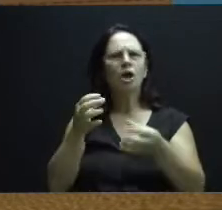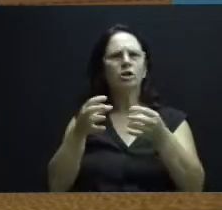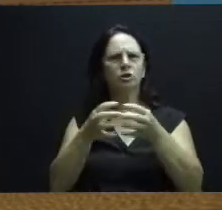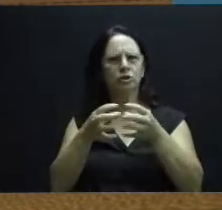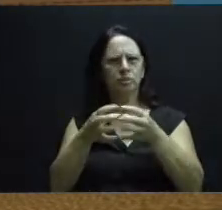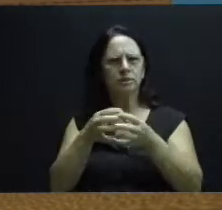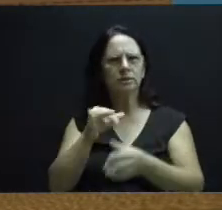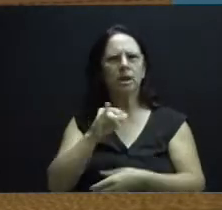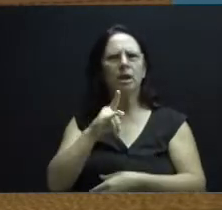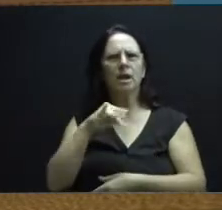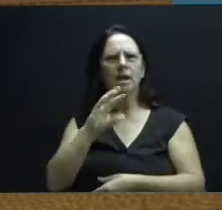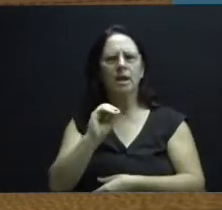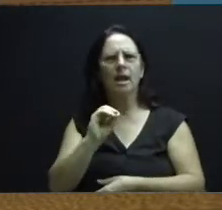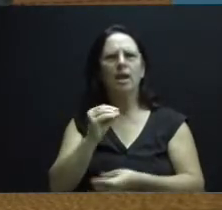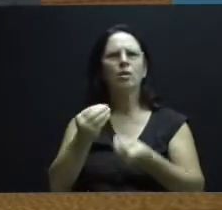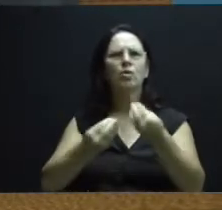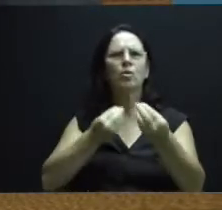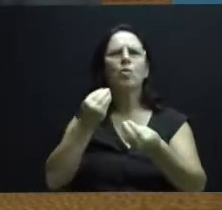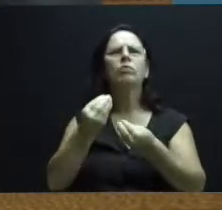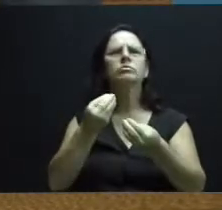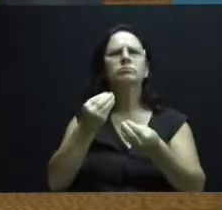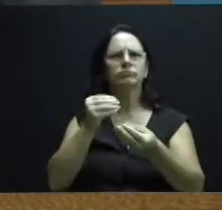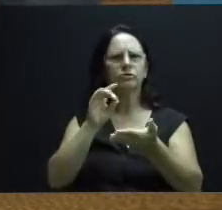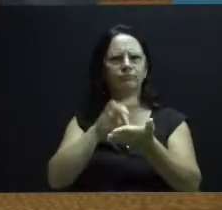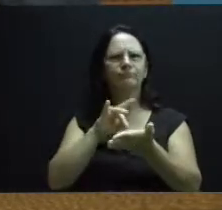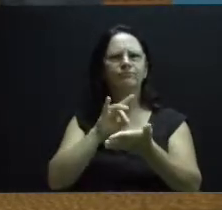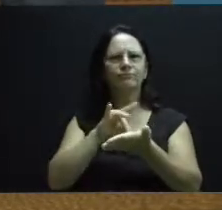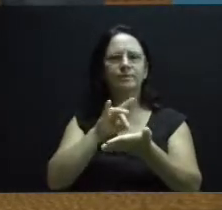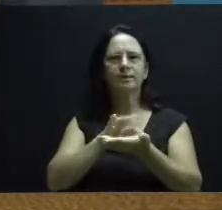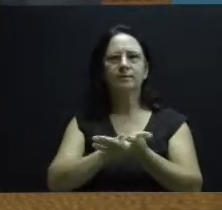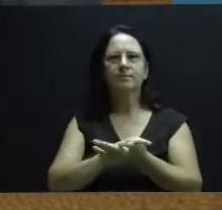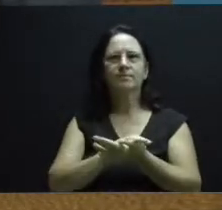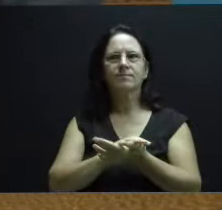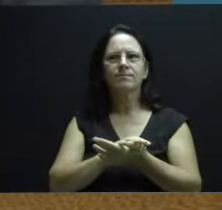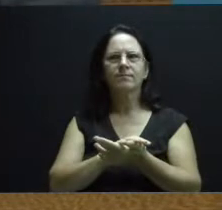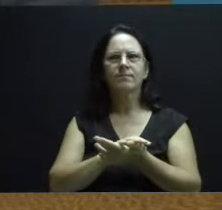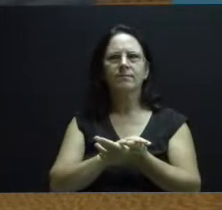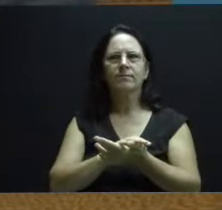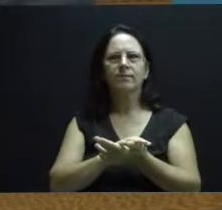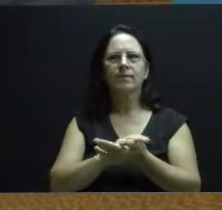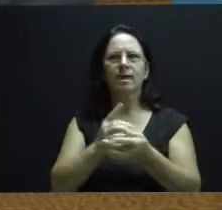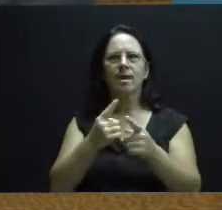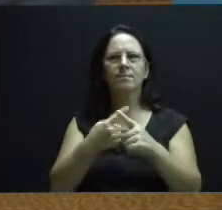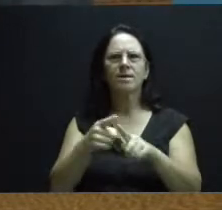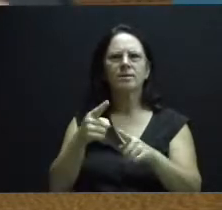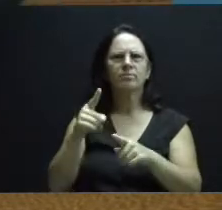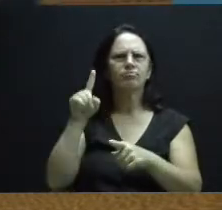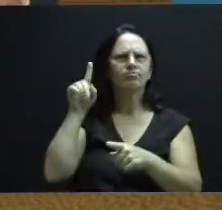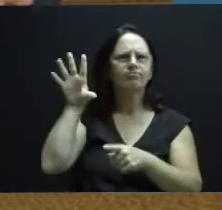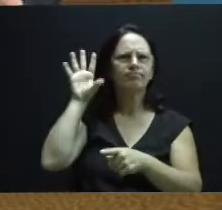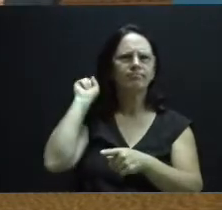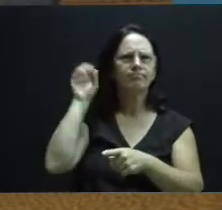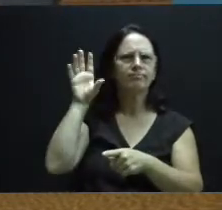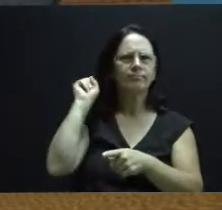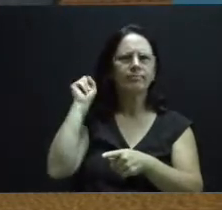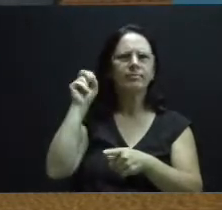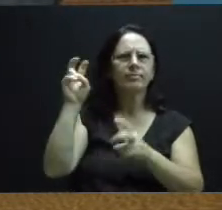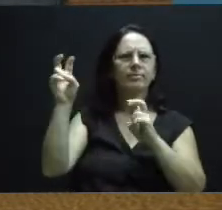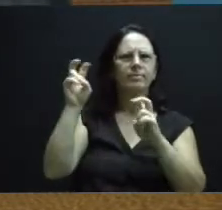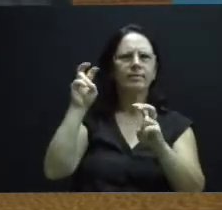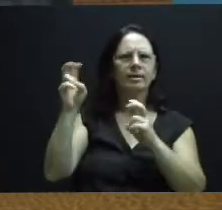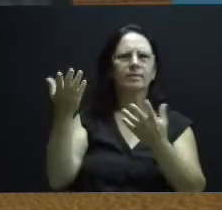inquérito para investigar as condições reais mas a cni ouviu uma voz no plenário formando é complicado gente